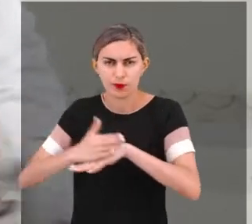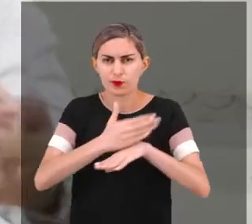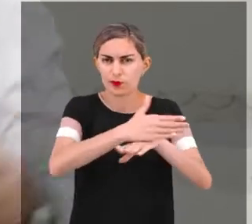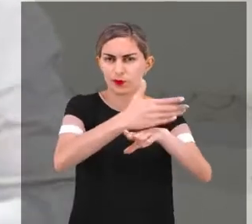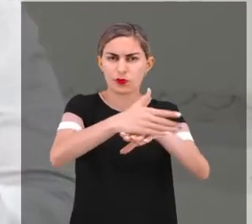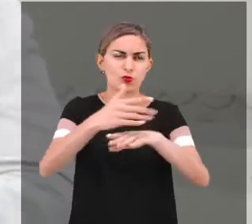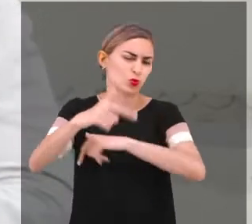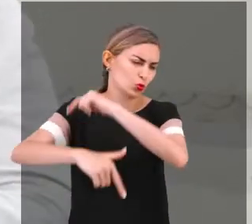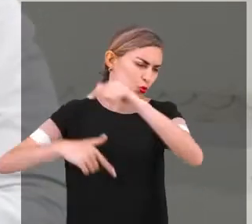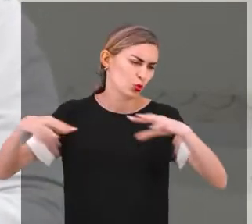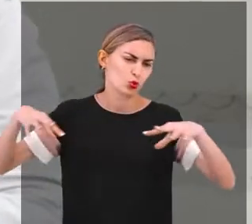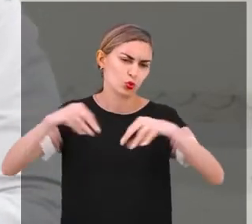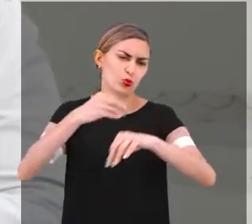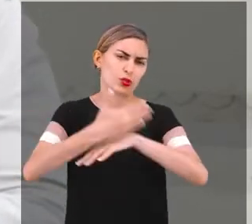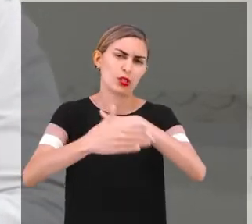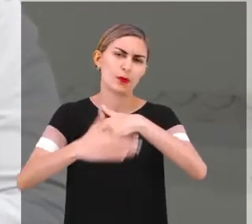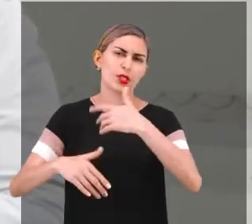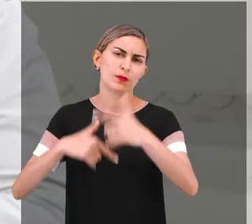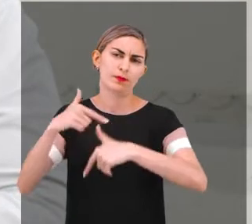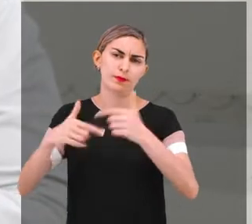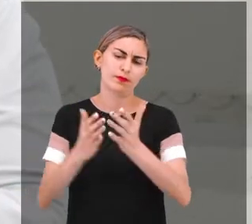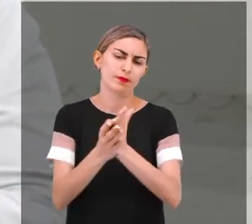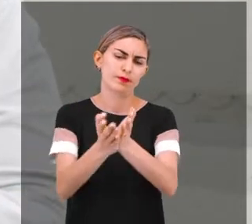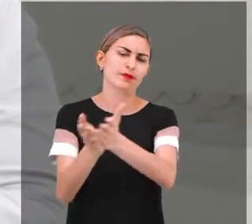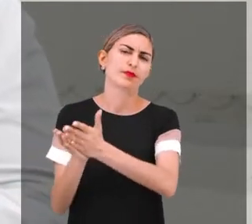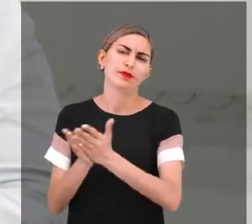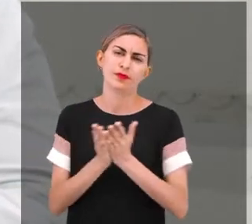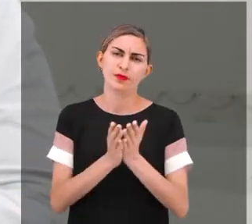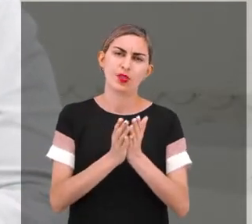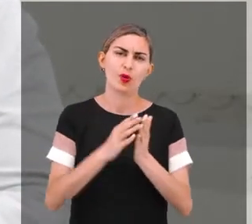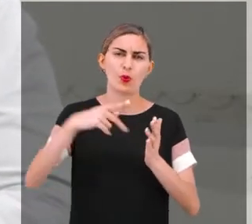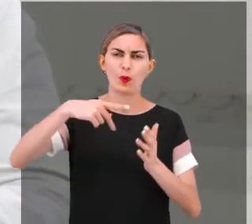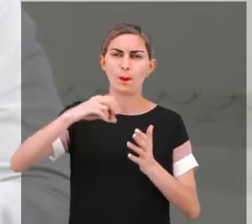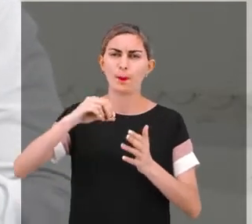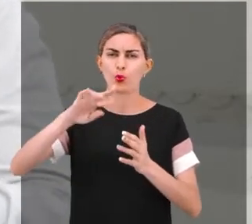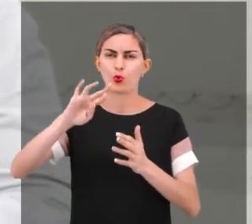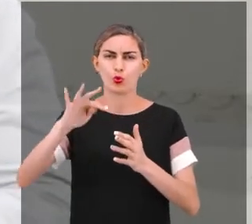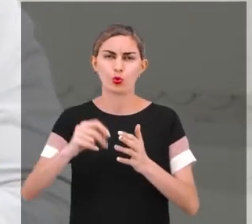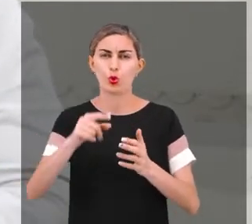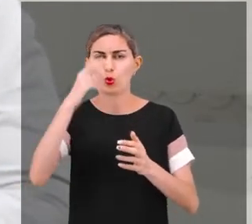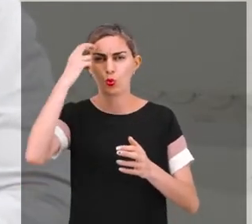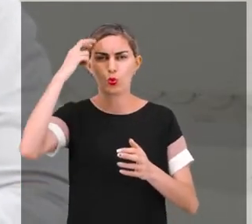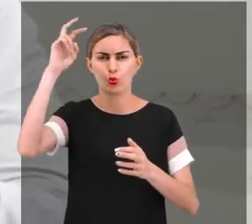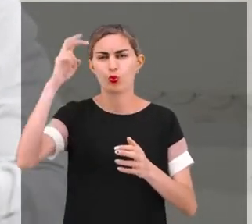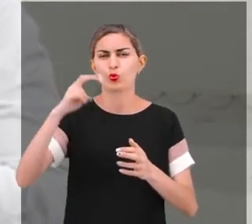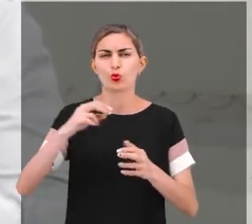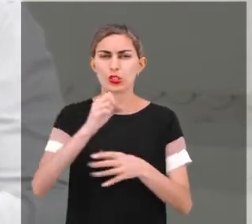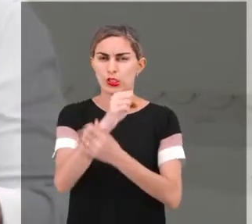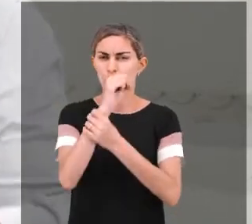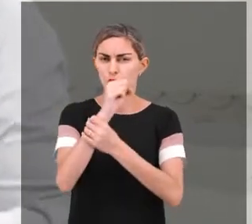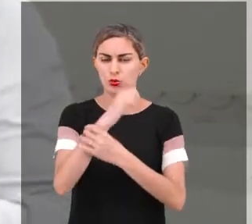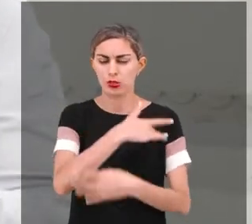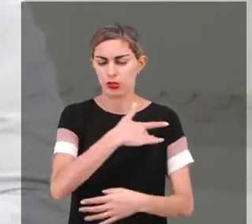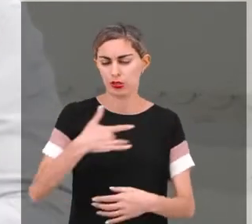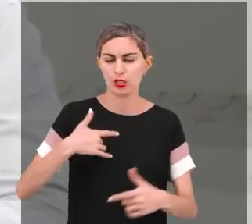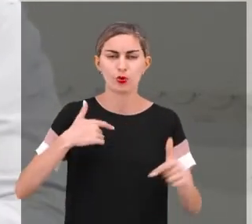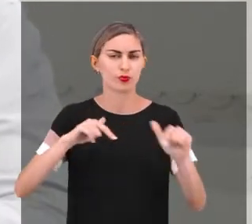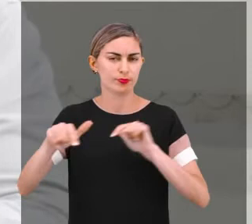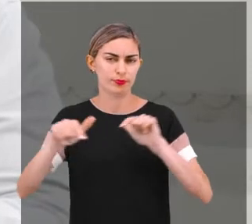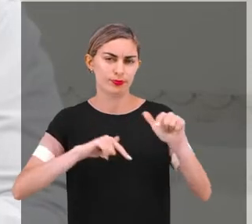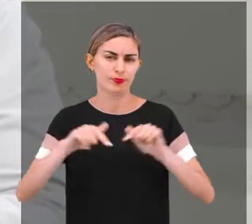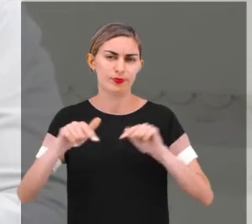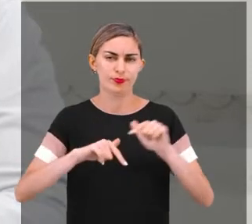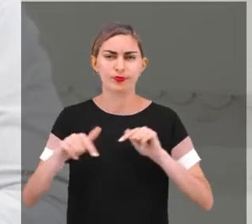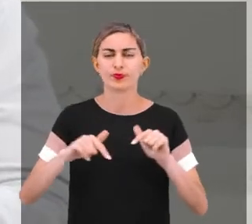para todos os trabalhadores portuários, para que eles adquirissem a cultura da segurança e saúde do